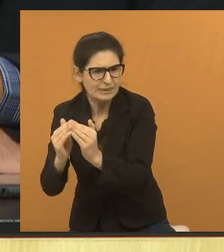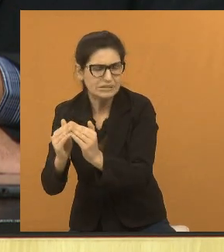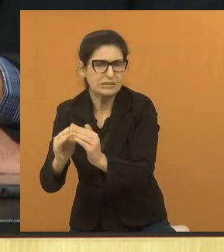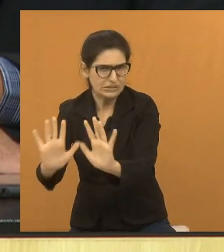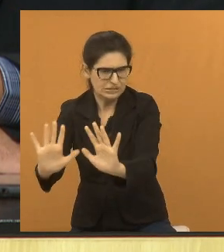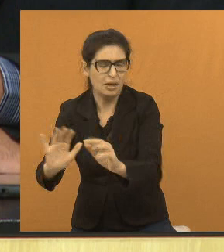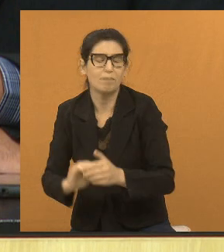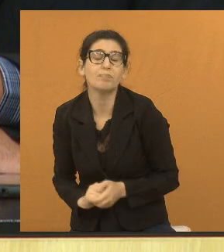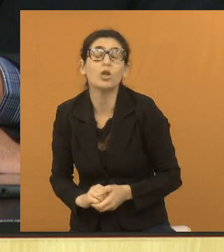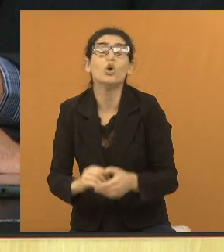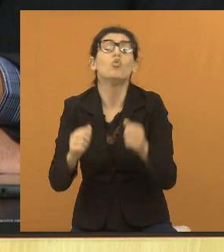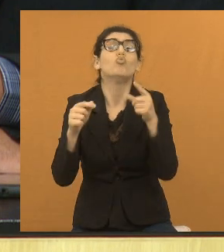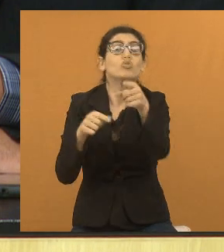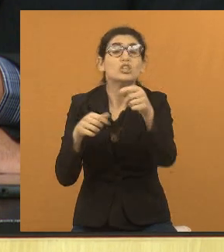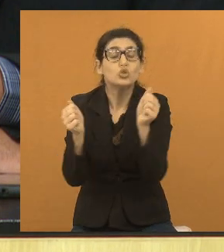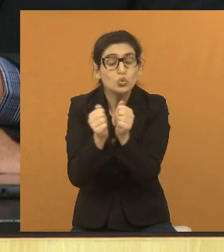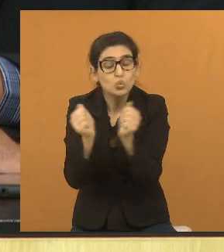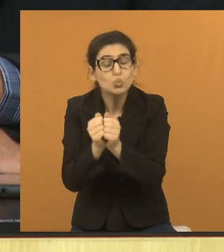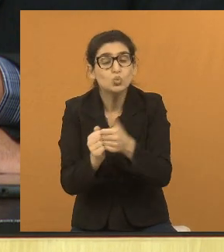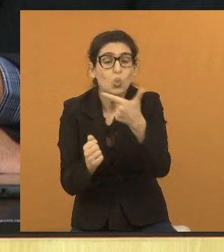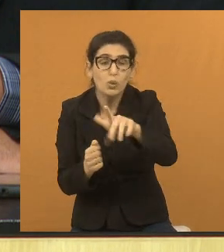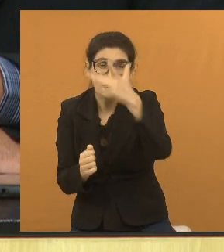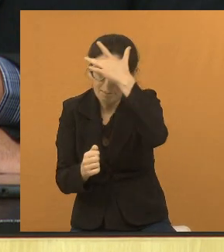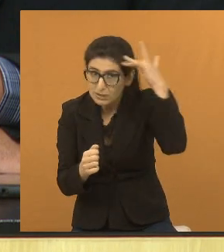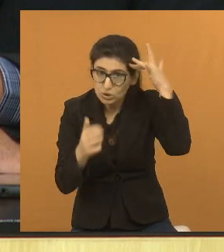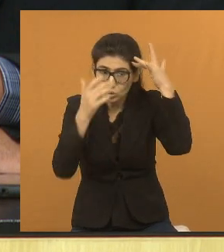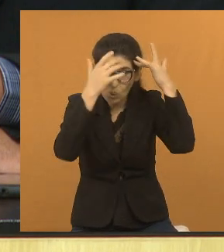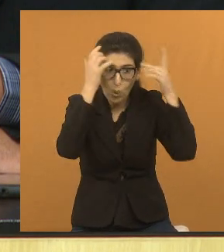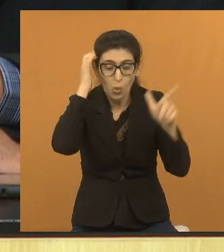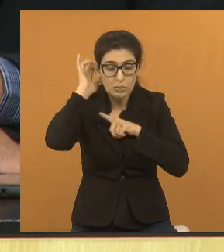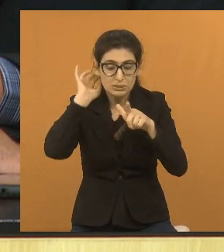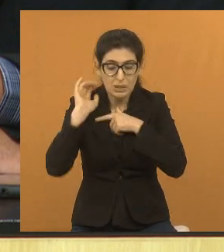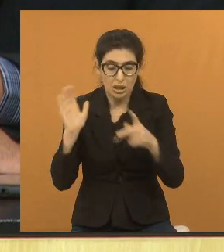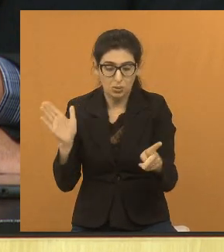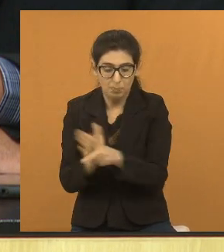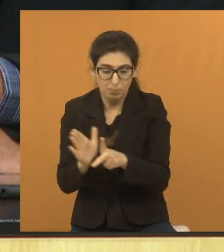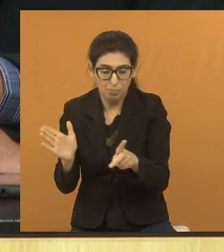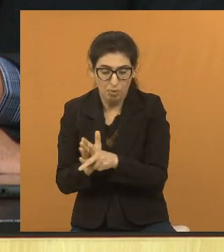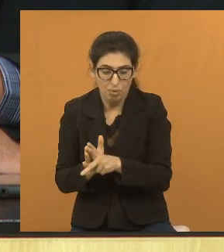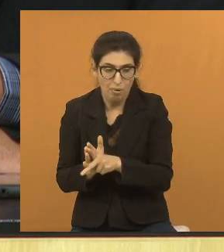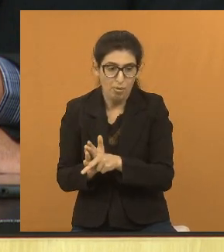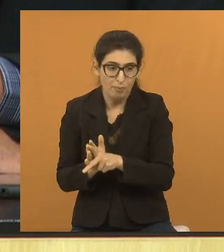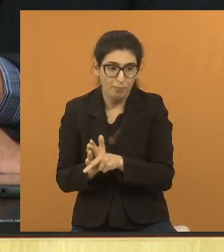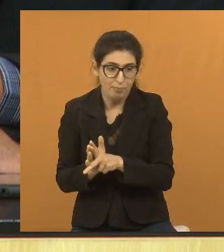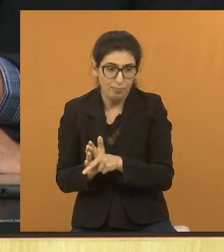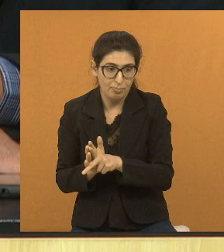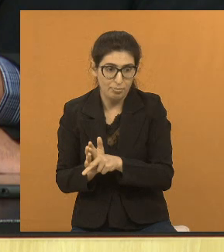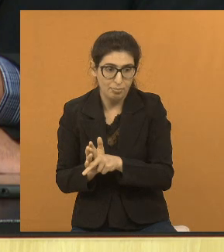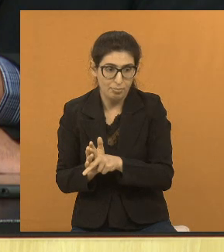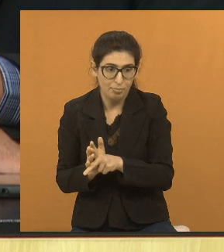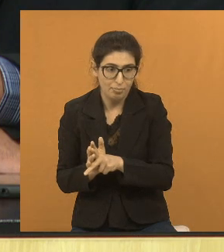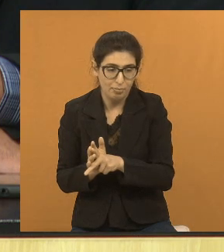com os demais moradores, tem o canal do plano diretor,